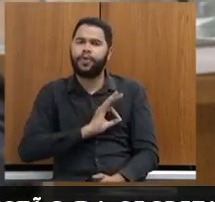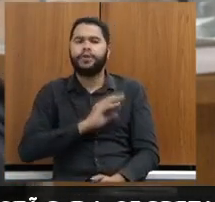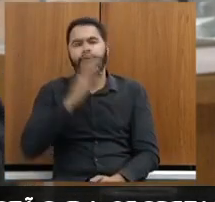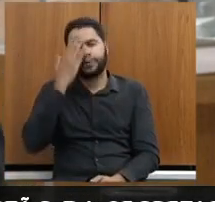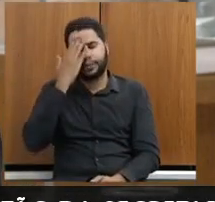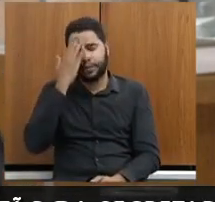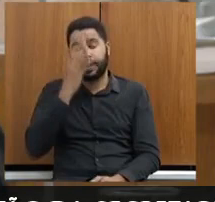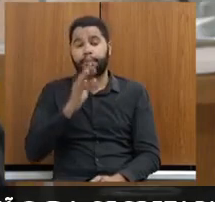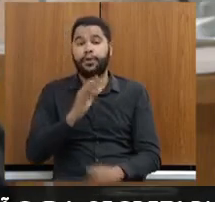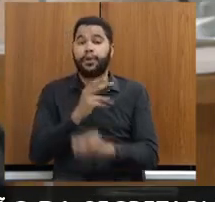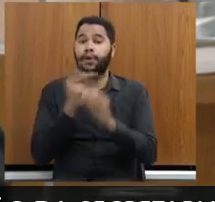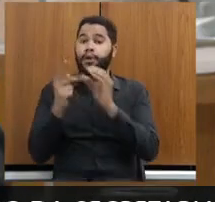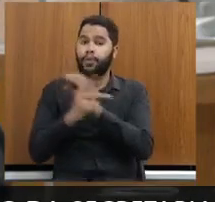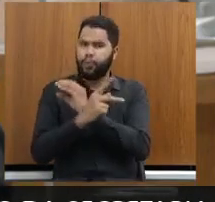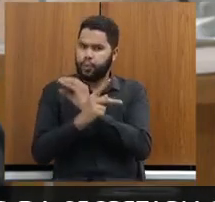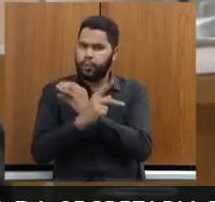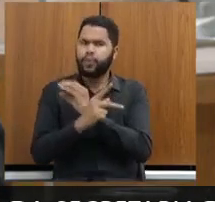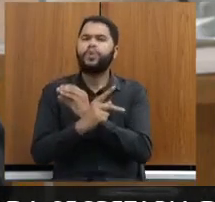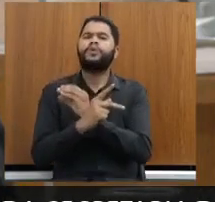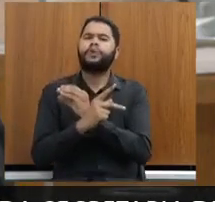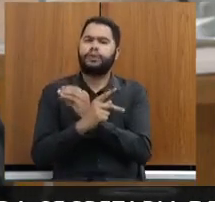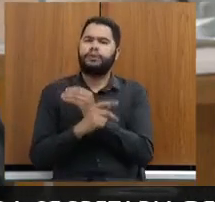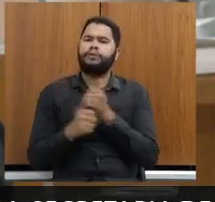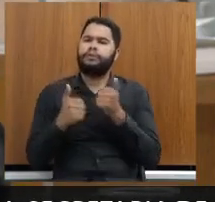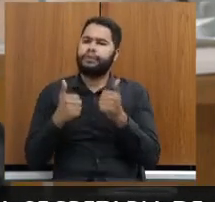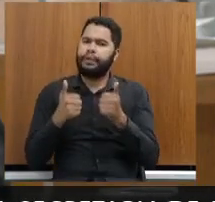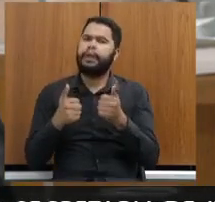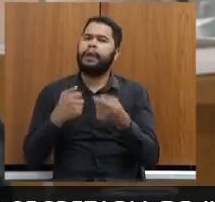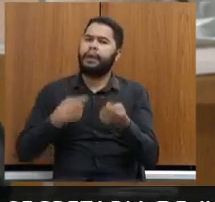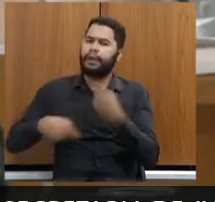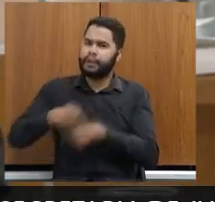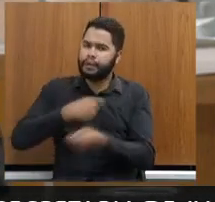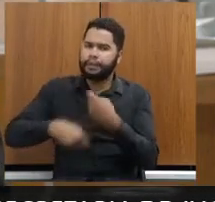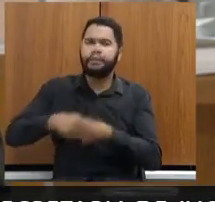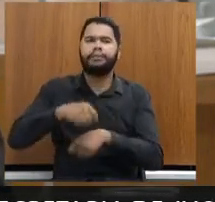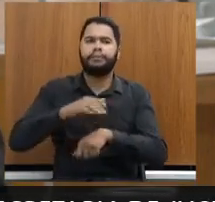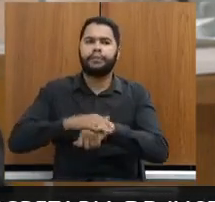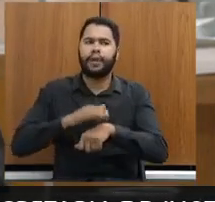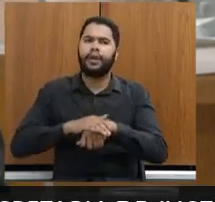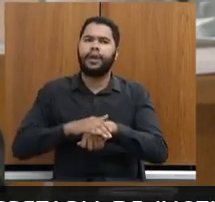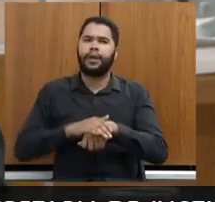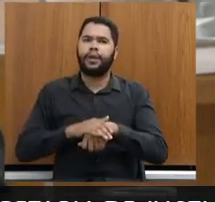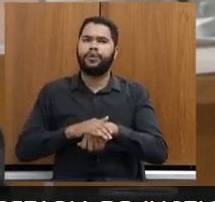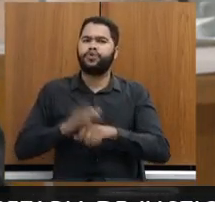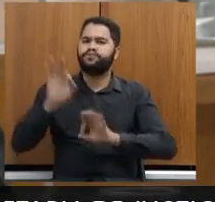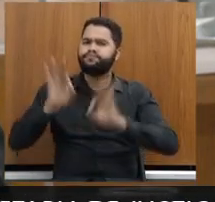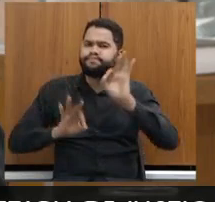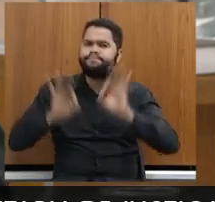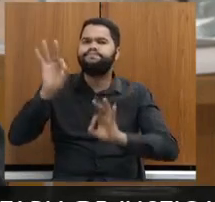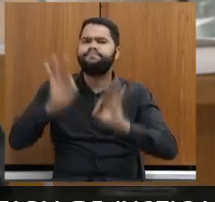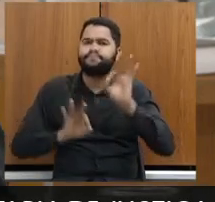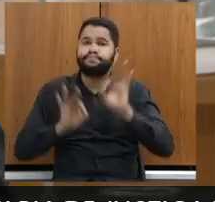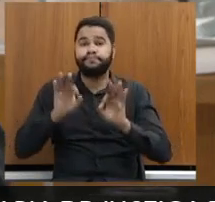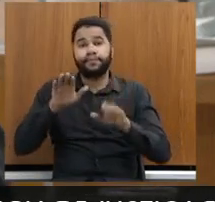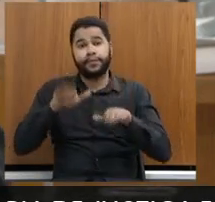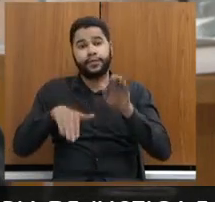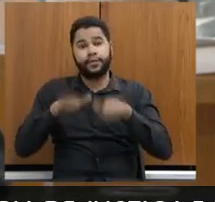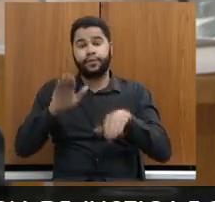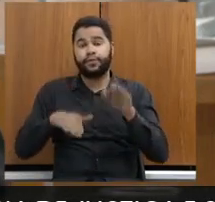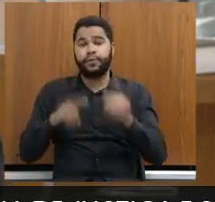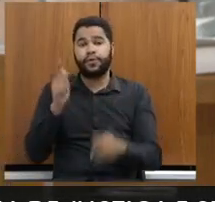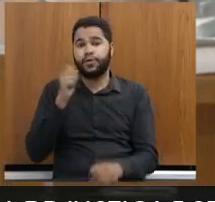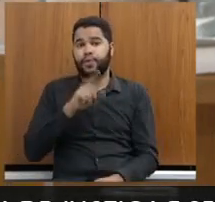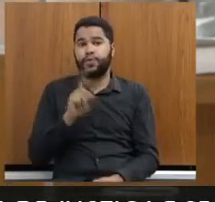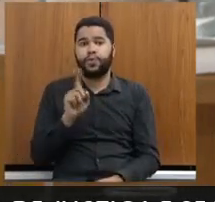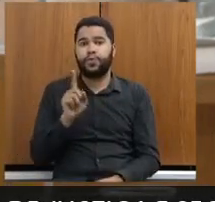sabemos que a polícia civil está muito bem administrada na questão gesta e talvez ela